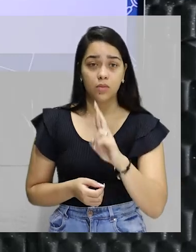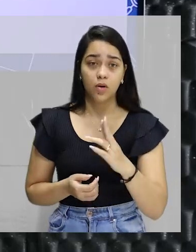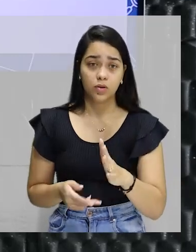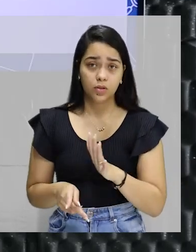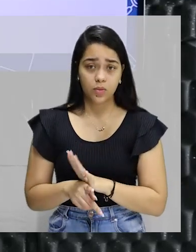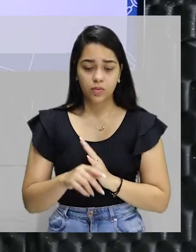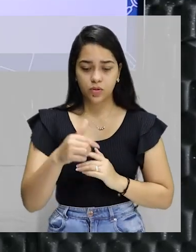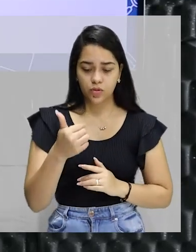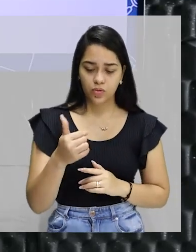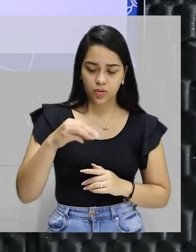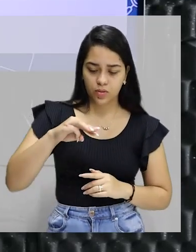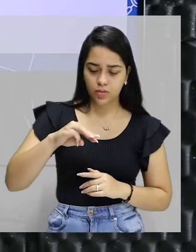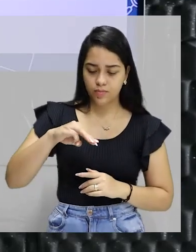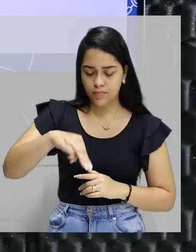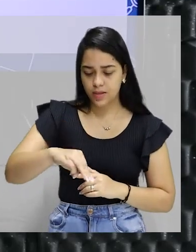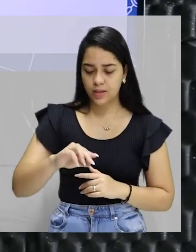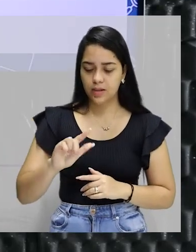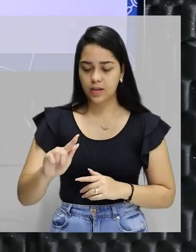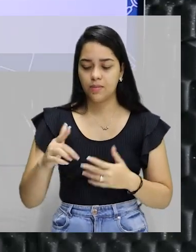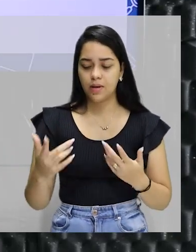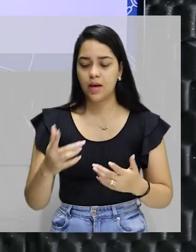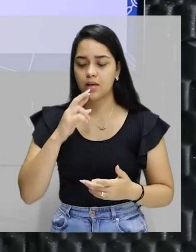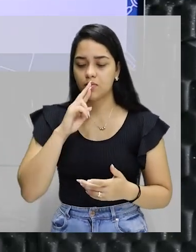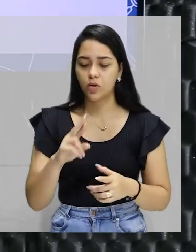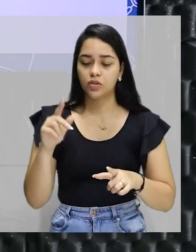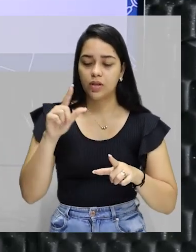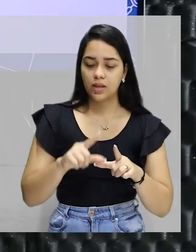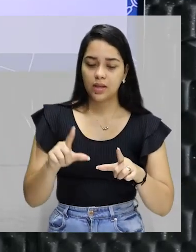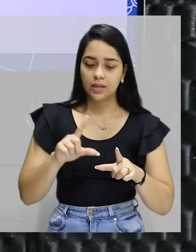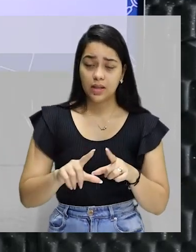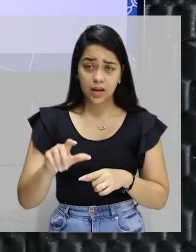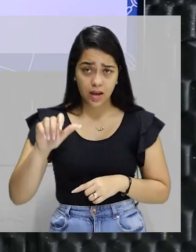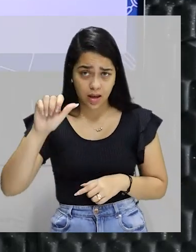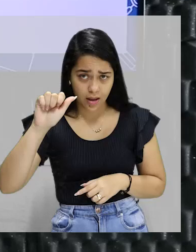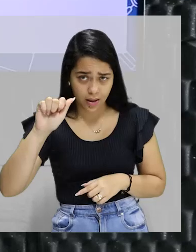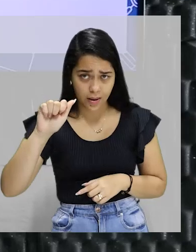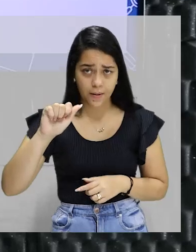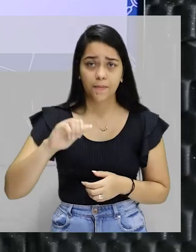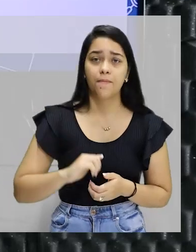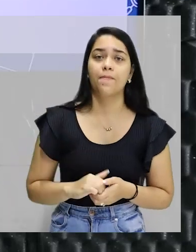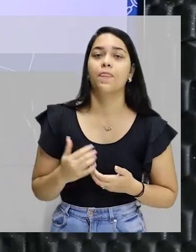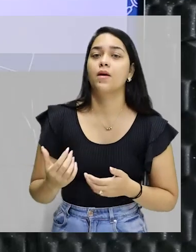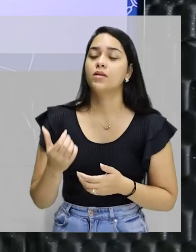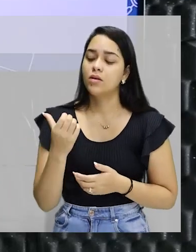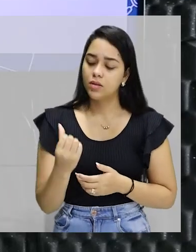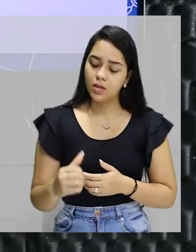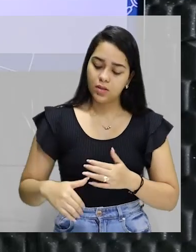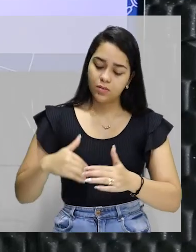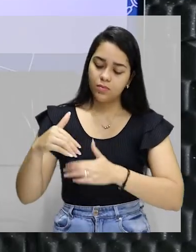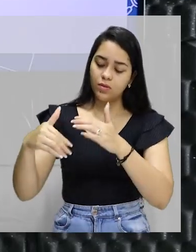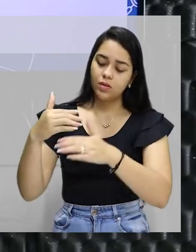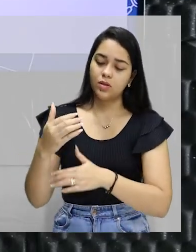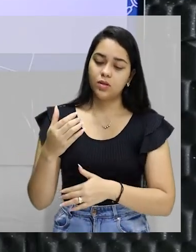aqui em 2 miligramas, então aqui a resposta, a letra A. Tudo bem? Que são 6 processos de